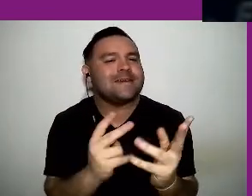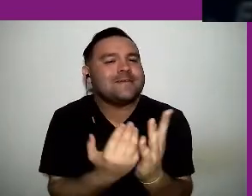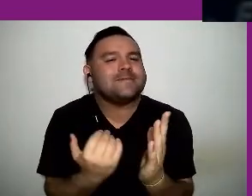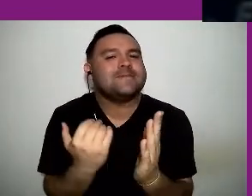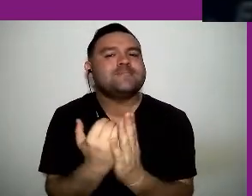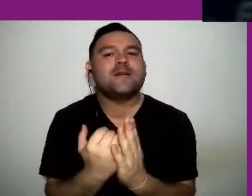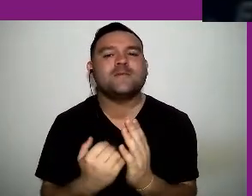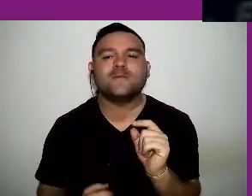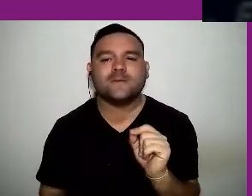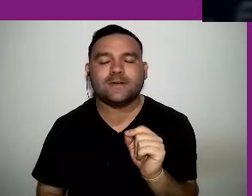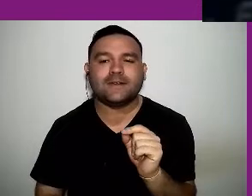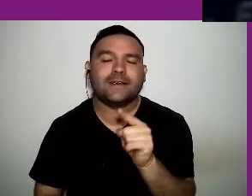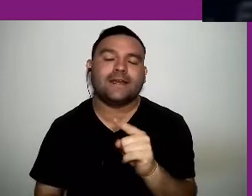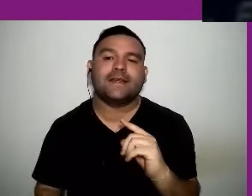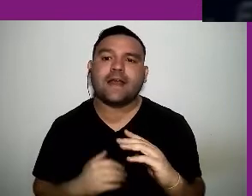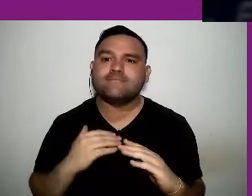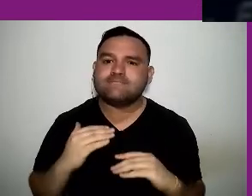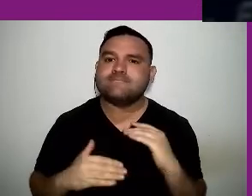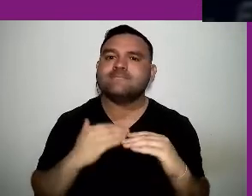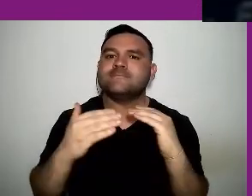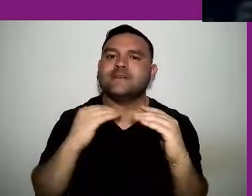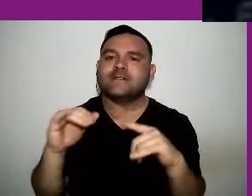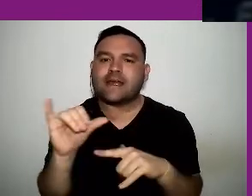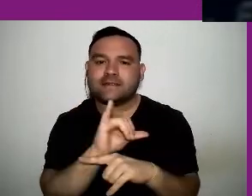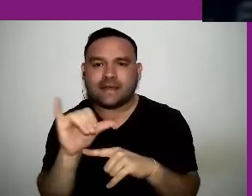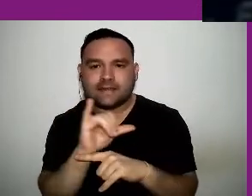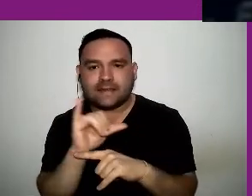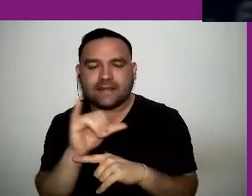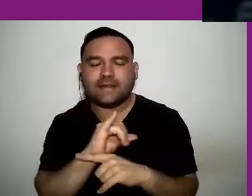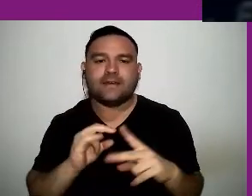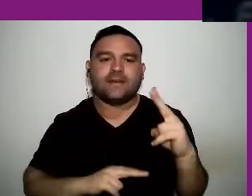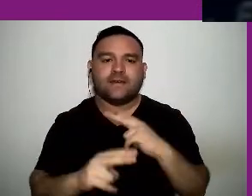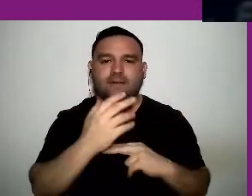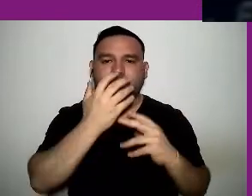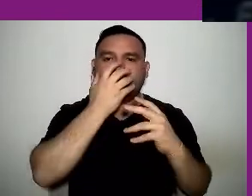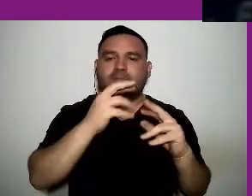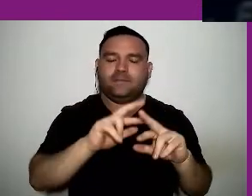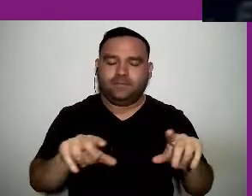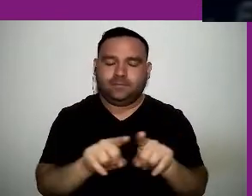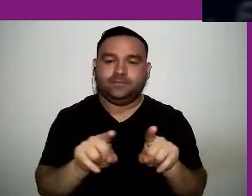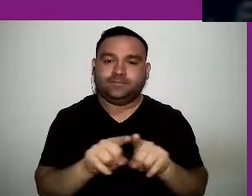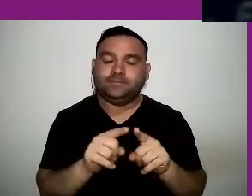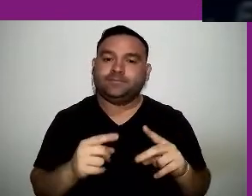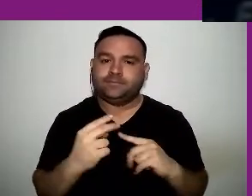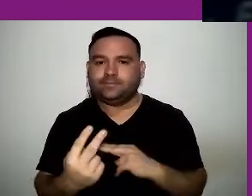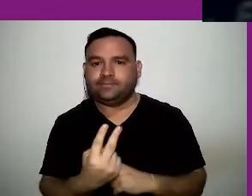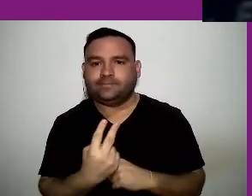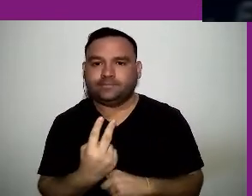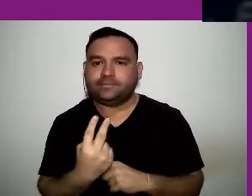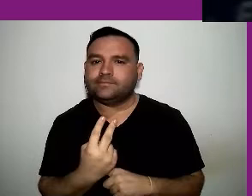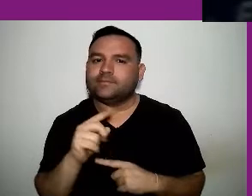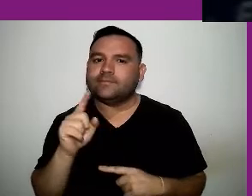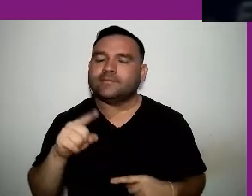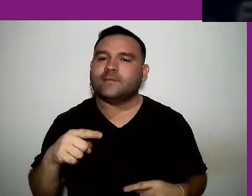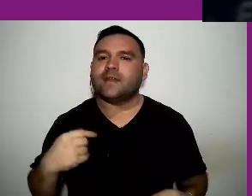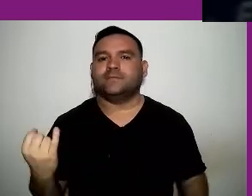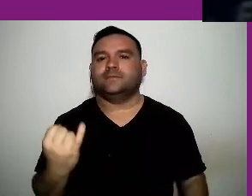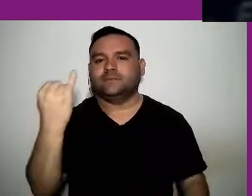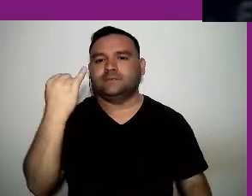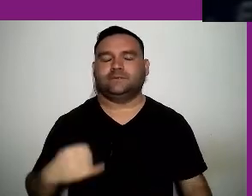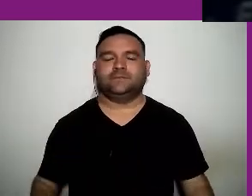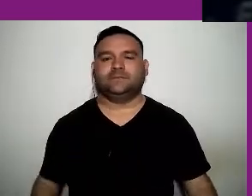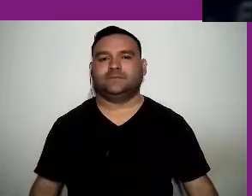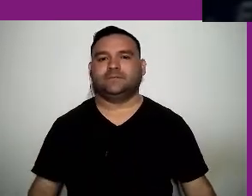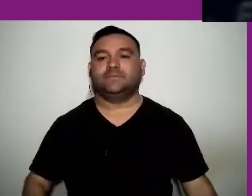mais, né, com a evolução de estratégias ventilatórias mais protetoras, o quão eles são